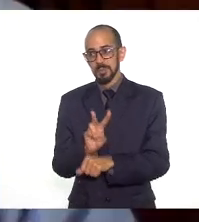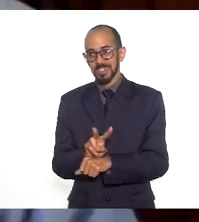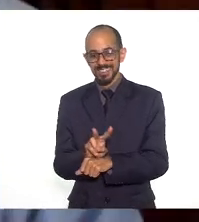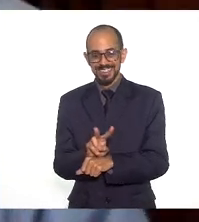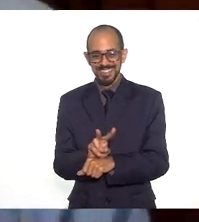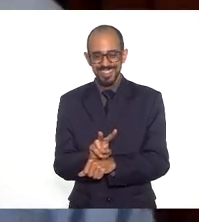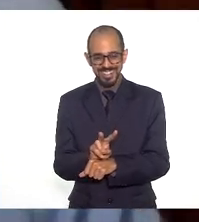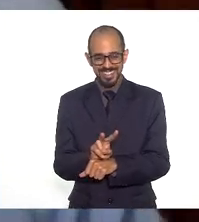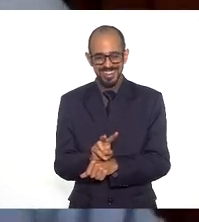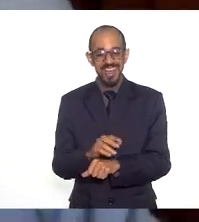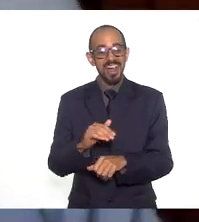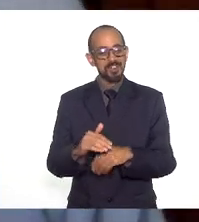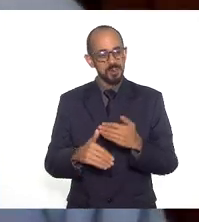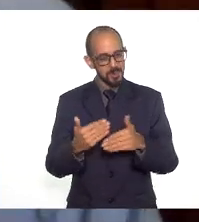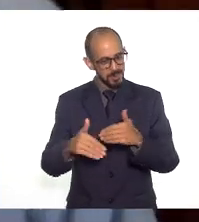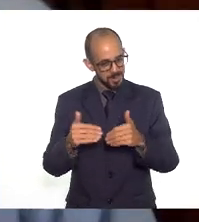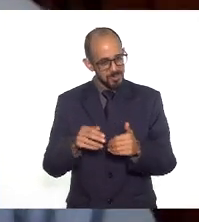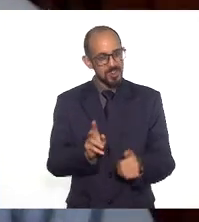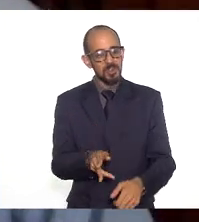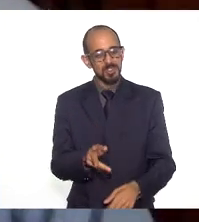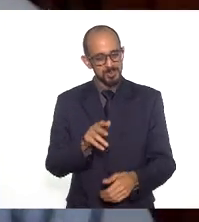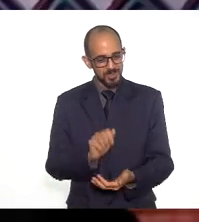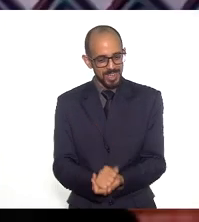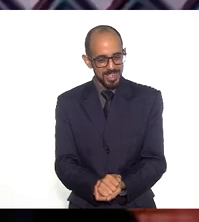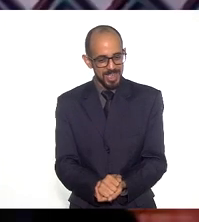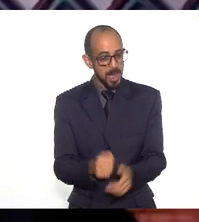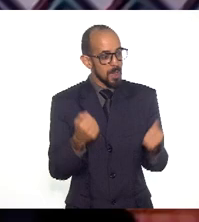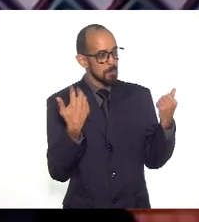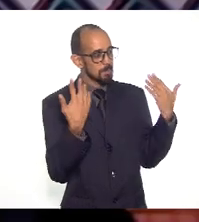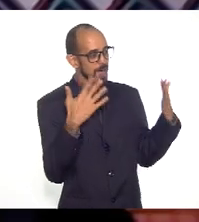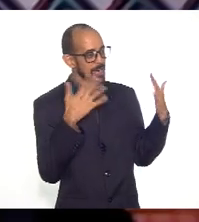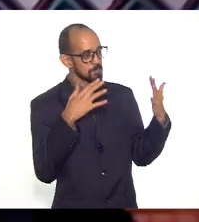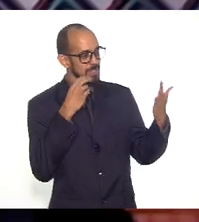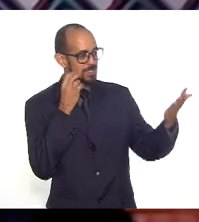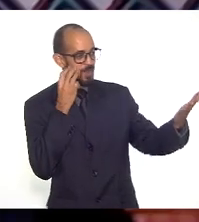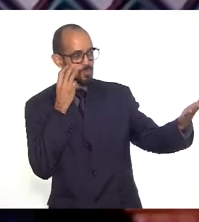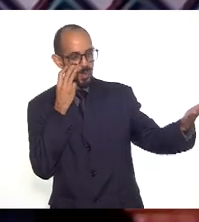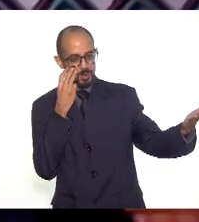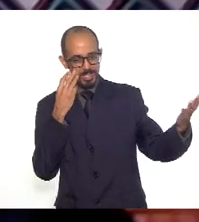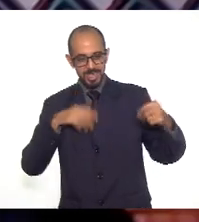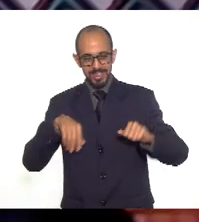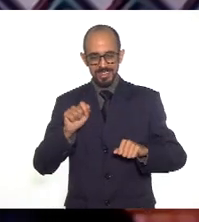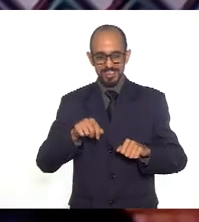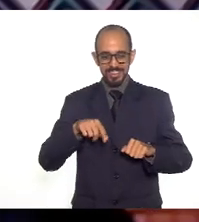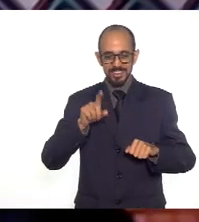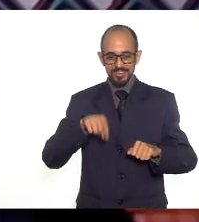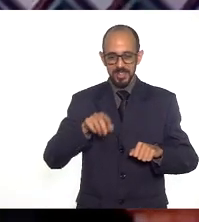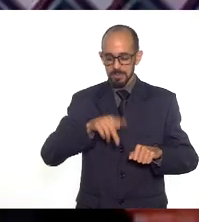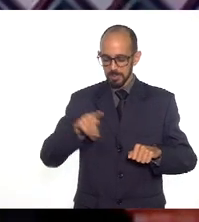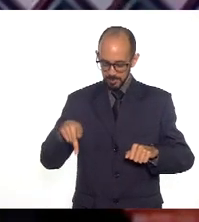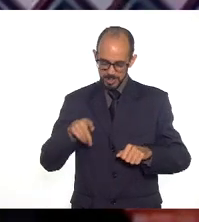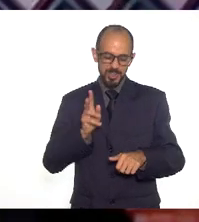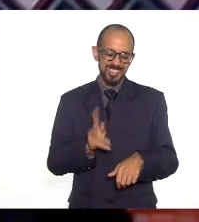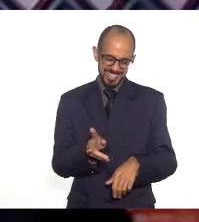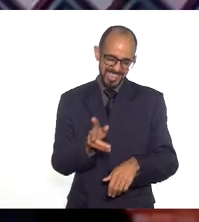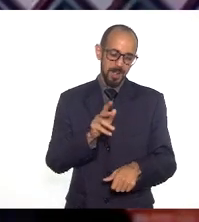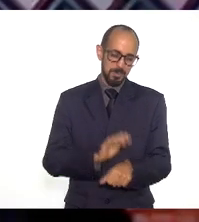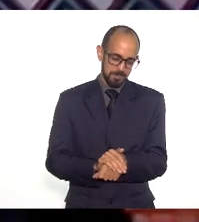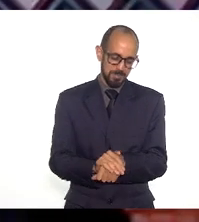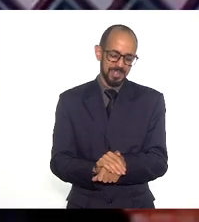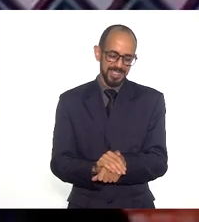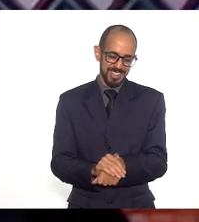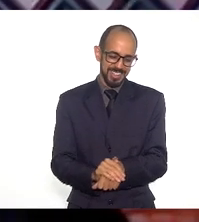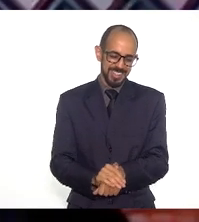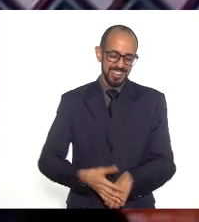Vamos avançar. Agora, parabenizar o deputado Valdeck, foi professor, é professor sempre, né?